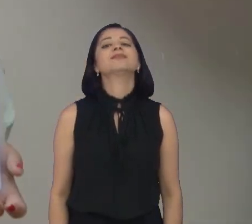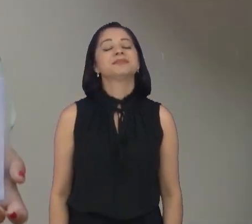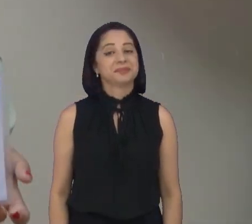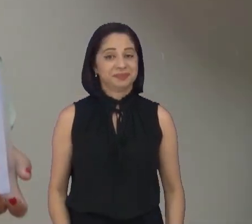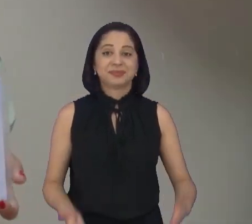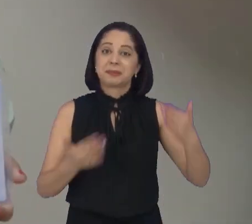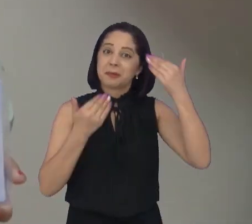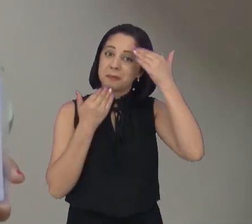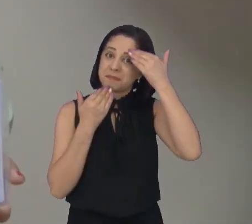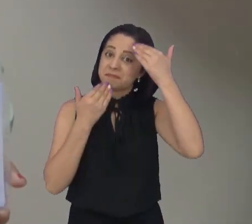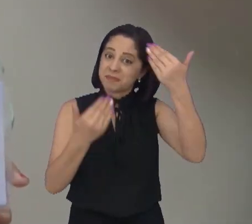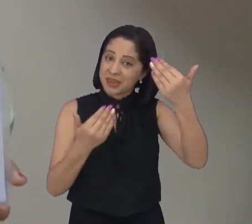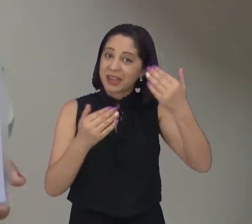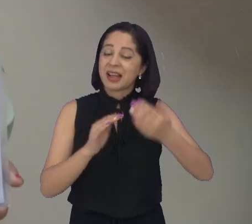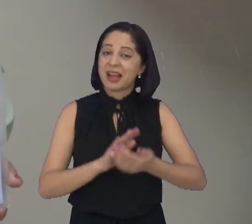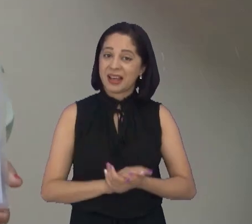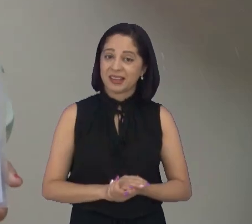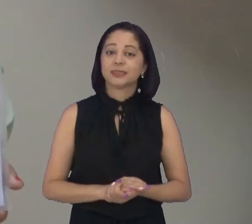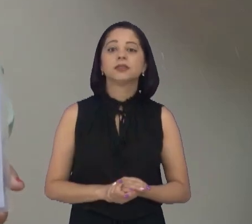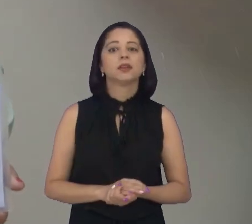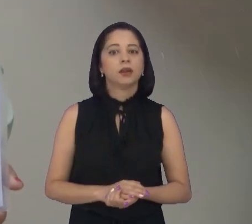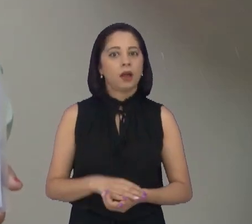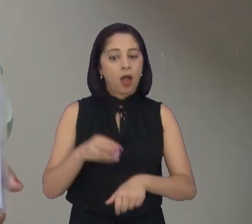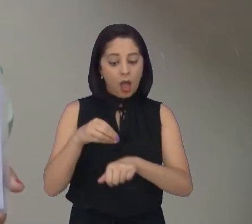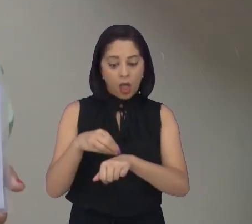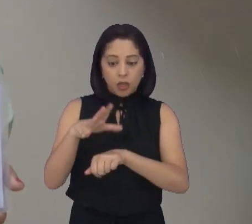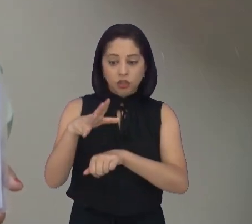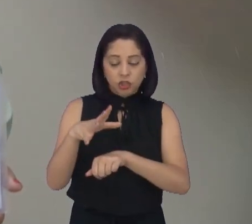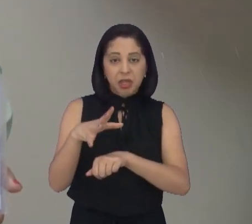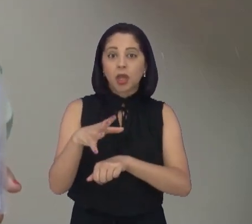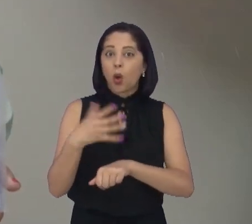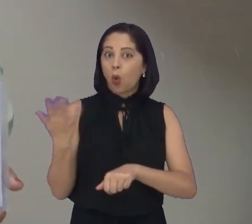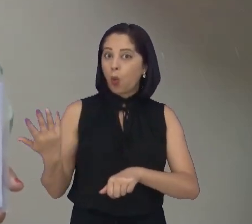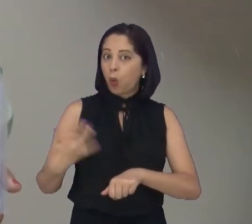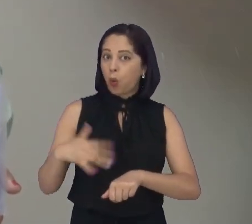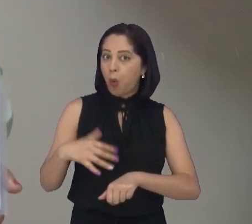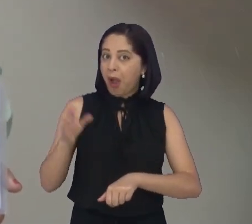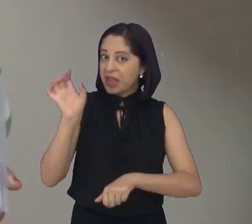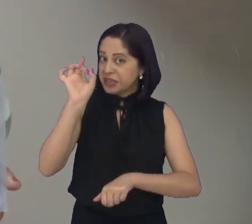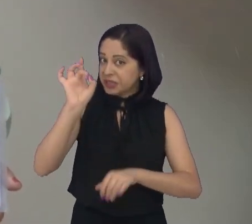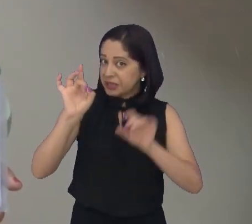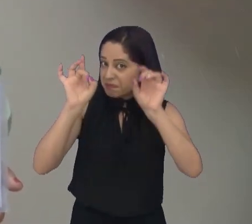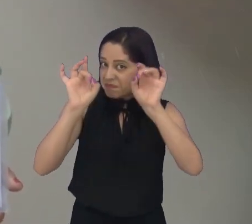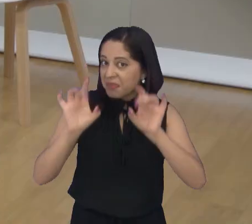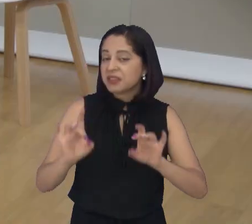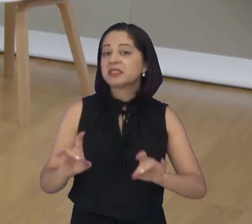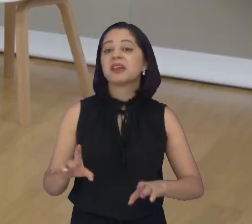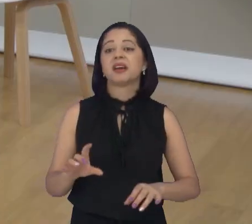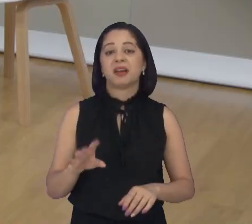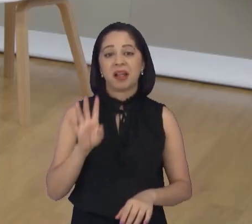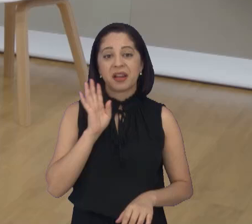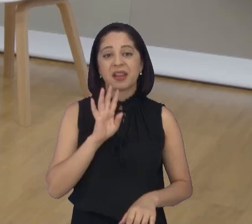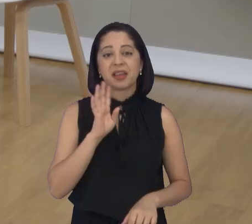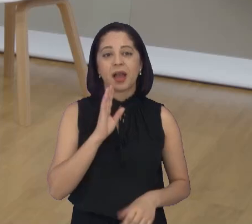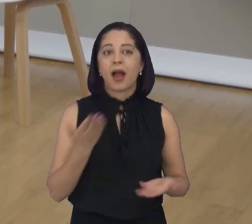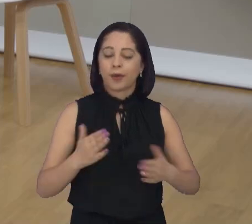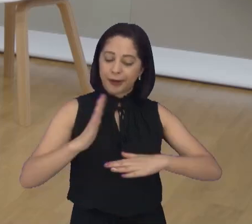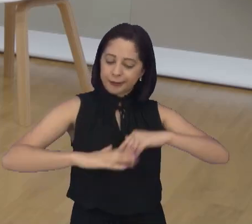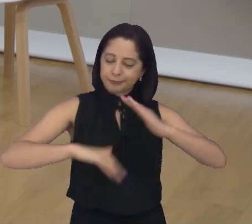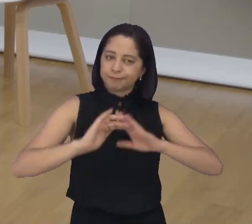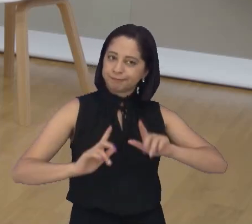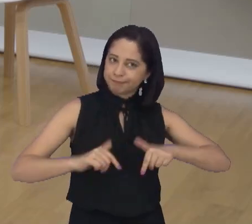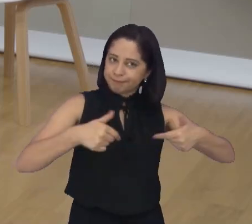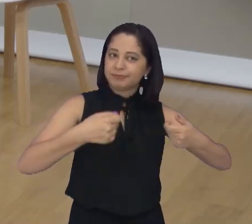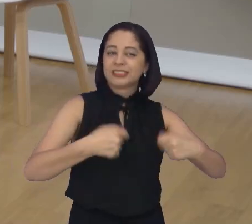Obrigada, Vanessa e Milena. Quantas dicas especiais, hein? Ótimas. Muito legal. Colocar em prática agora, né?